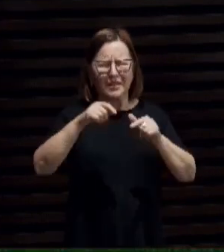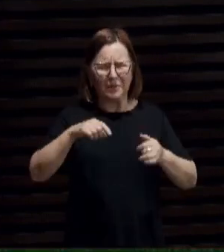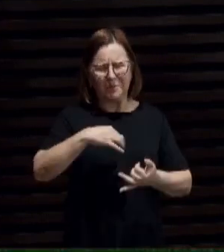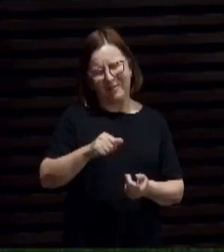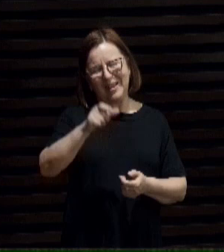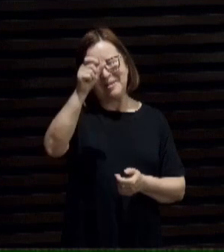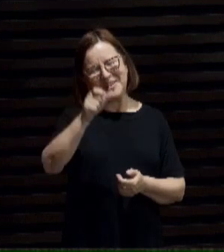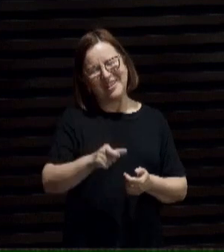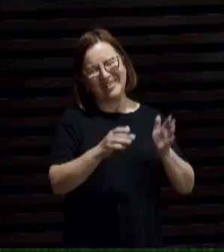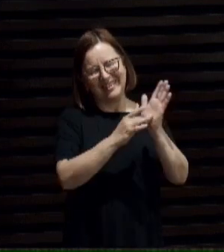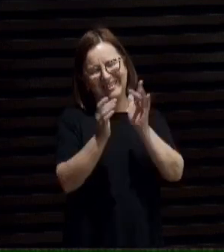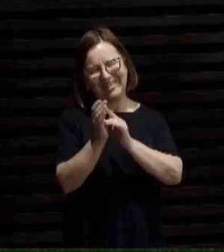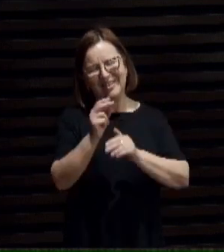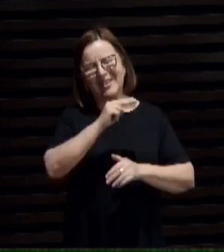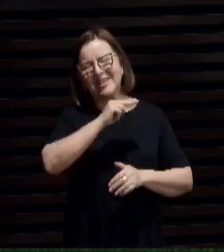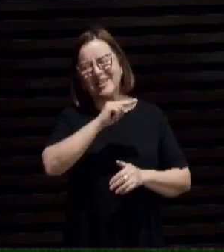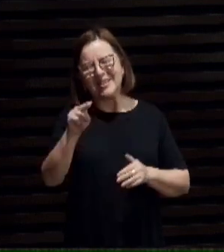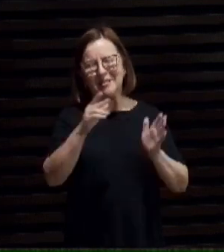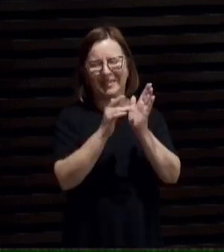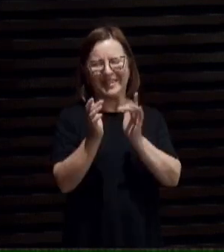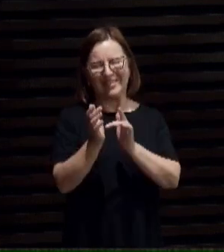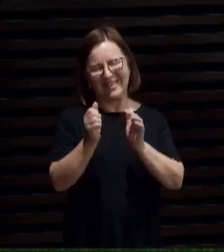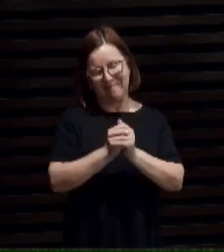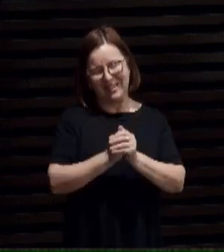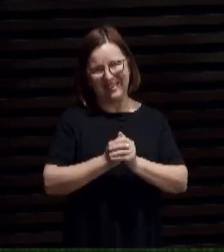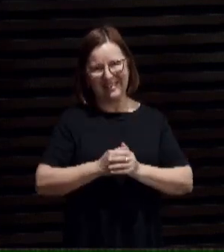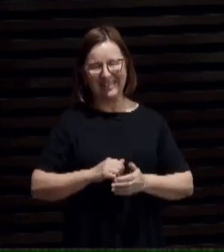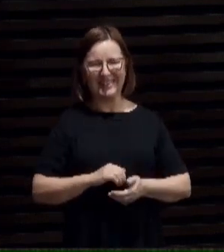de Jesus, no nome dele. Amém.